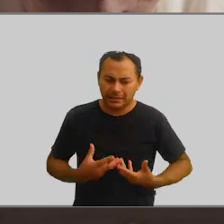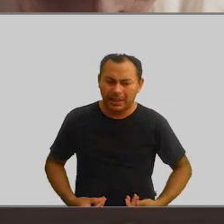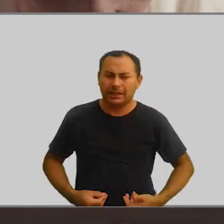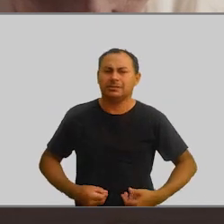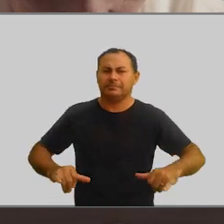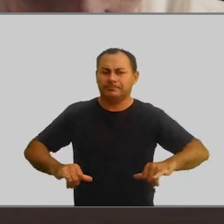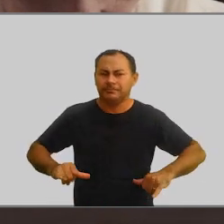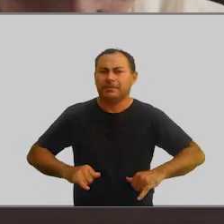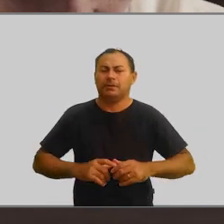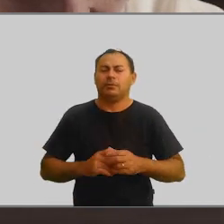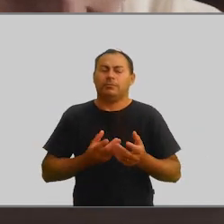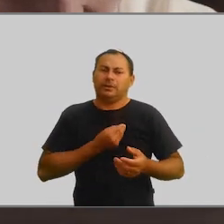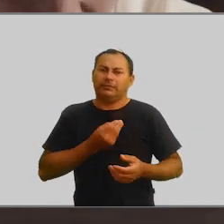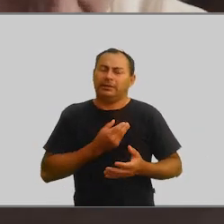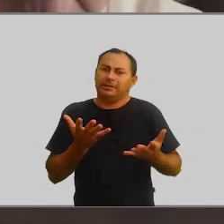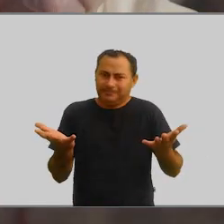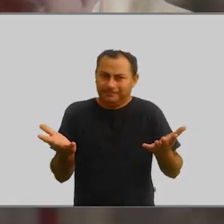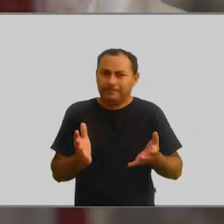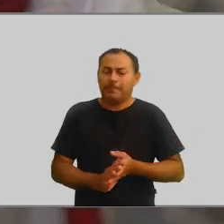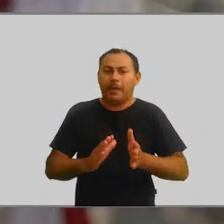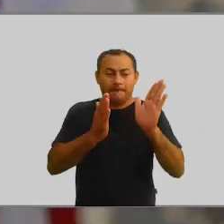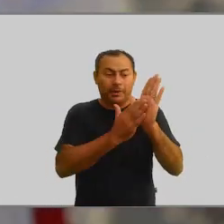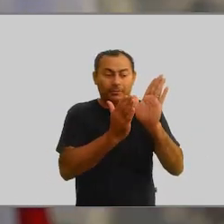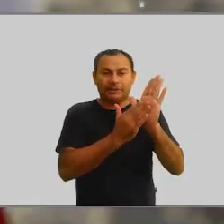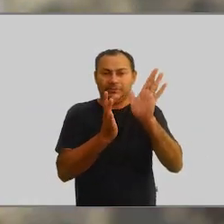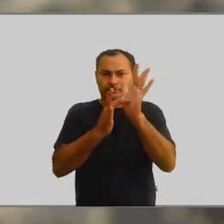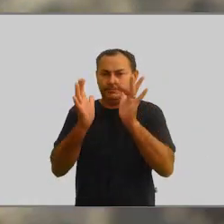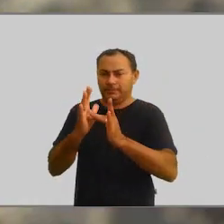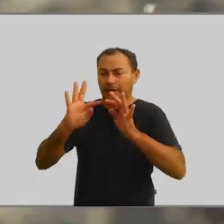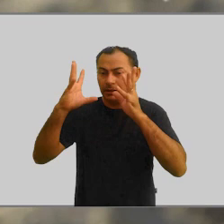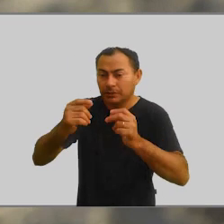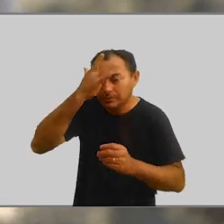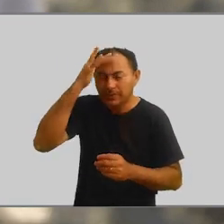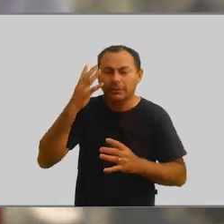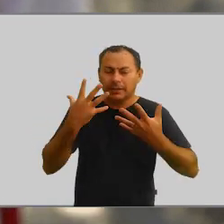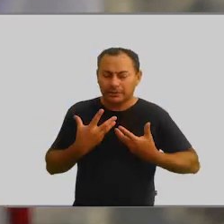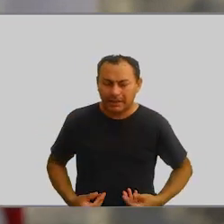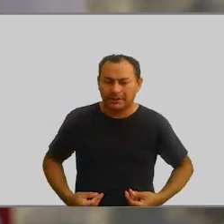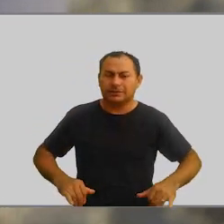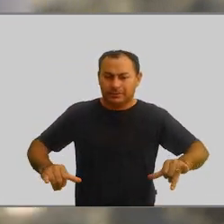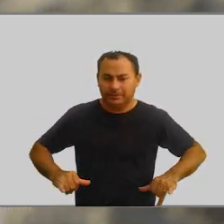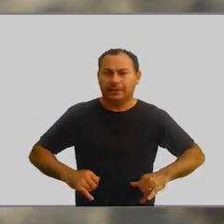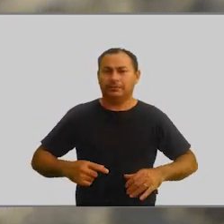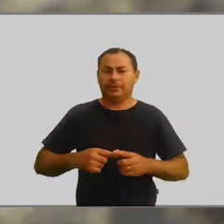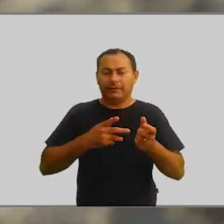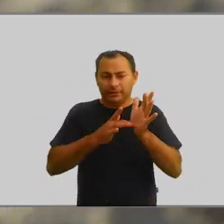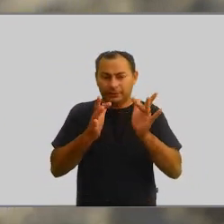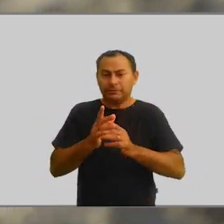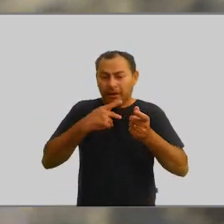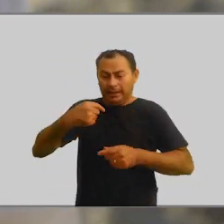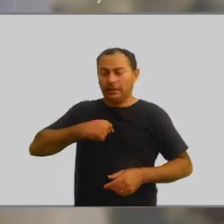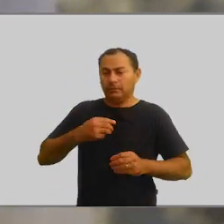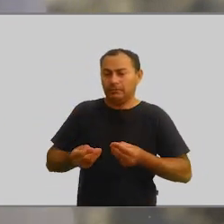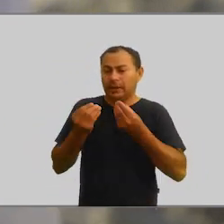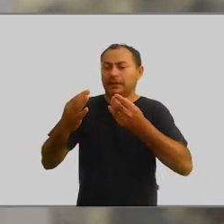cansados e sobrecarregados com as cargas da vida. A promessa de Jesus a todos os sobrecarregados e cansados é: eu lhes